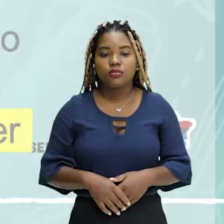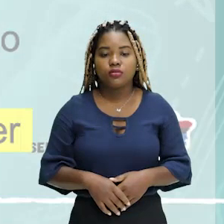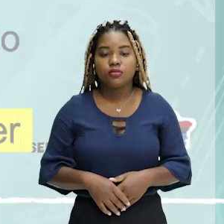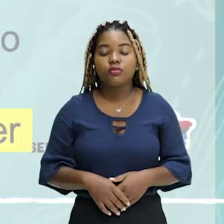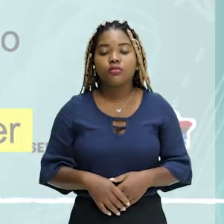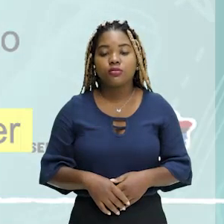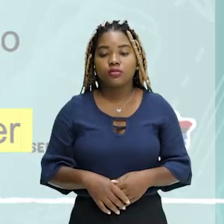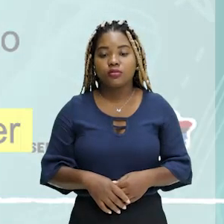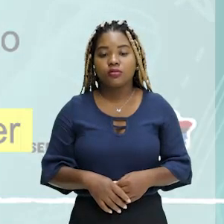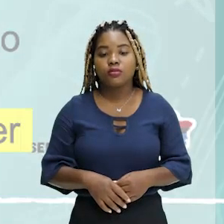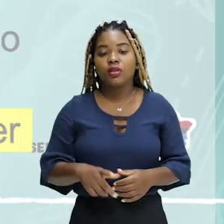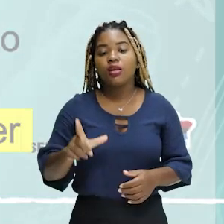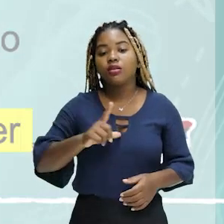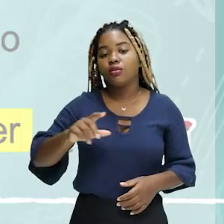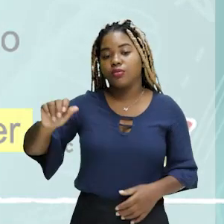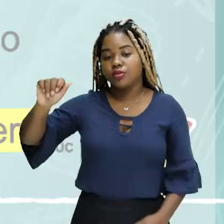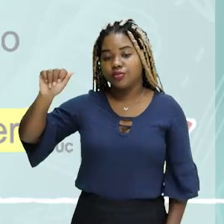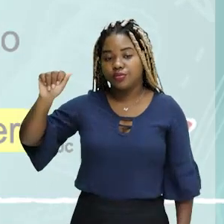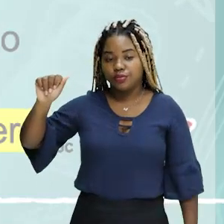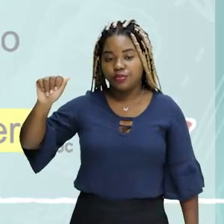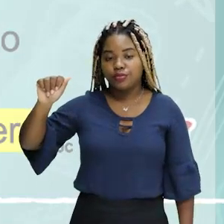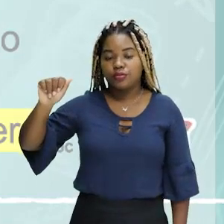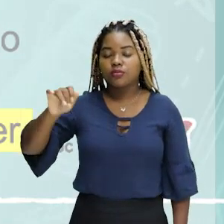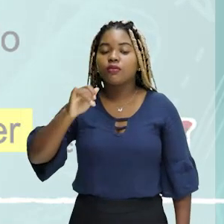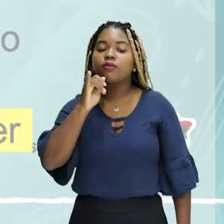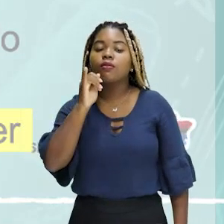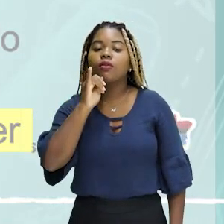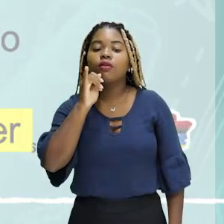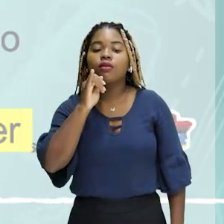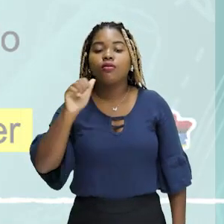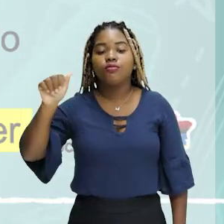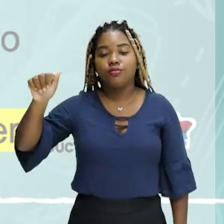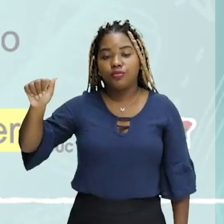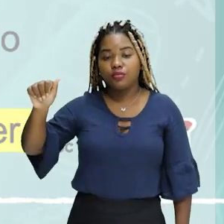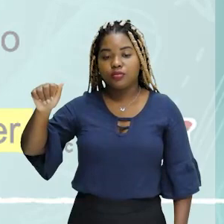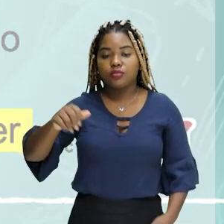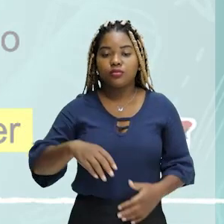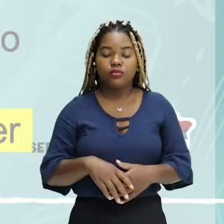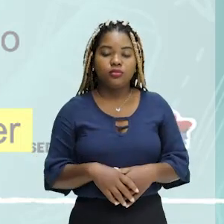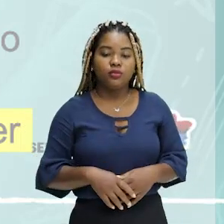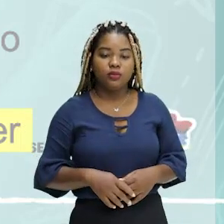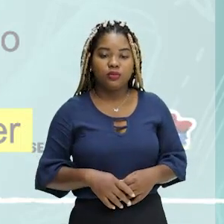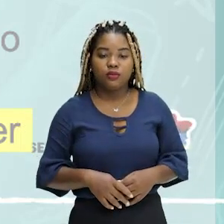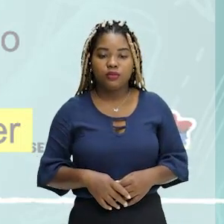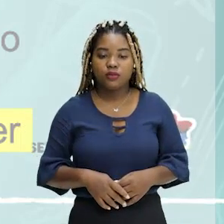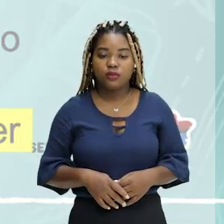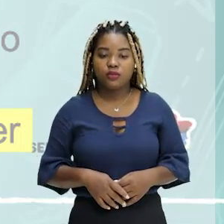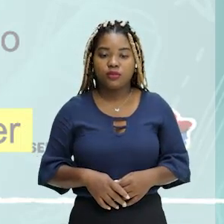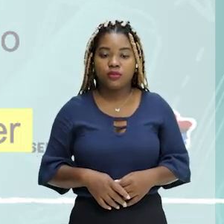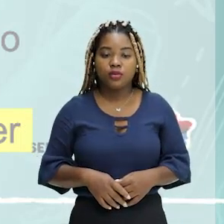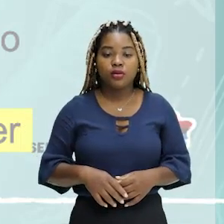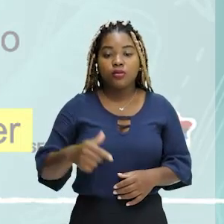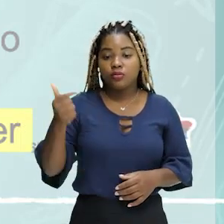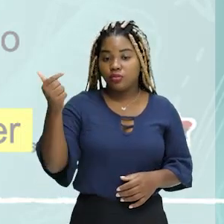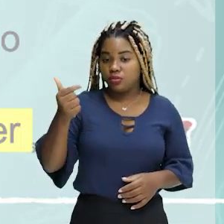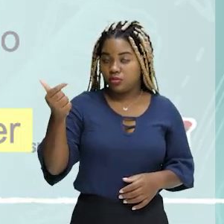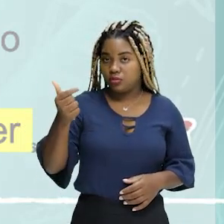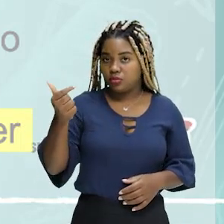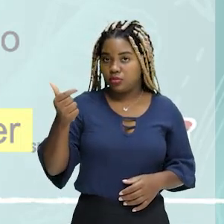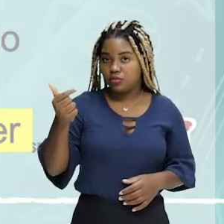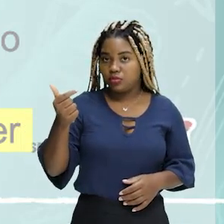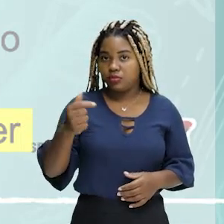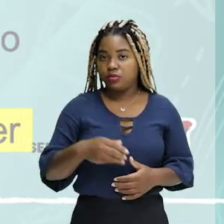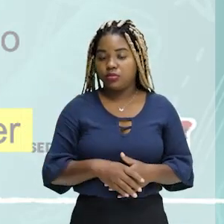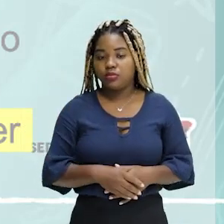Aqui estão as alternativas. Então, por exemplo, alternativa A, ó, o conjunto 2, observe na tela o conjunto